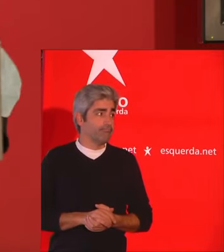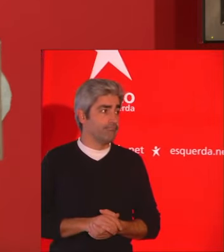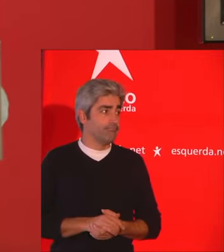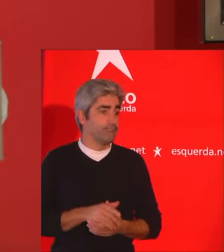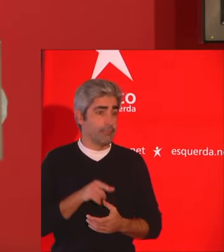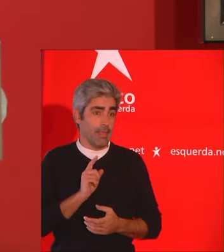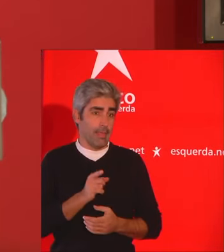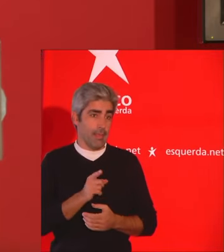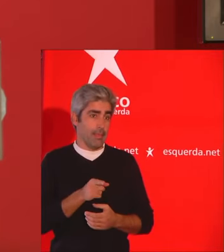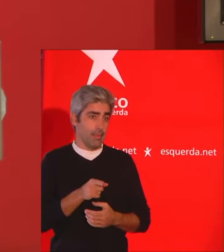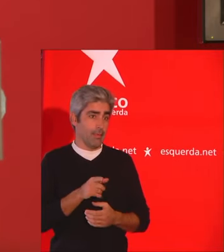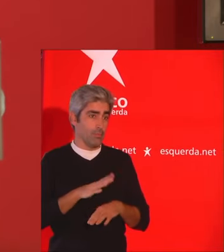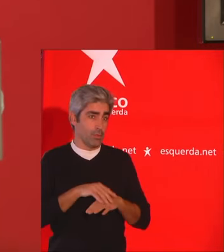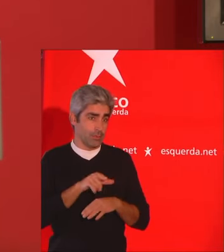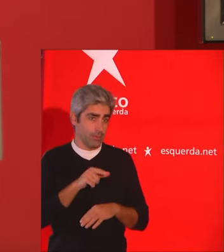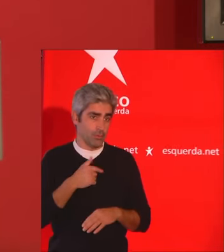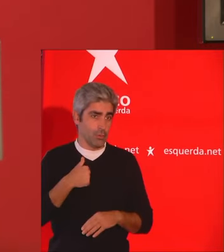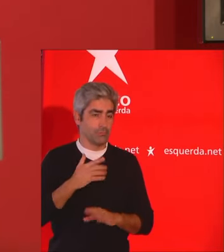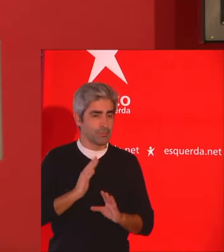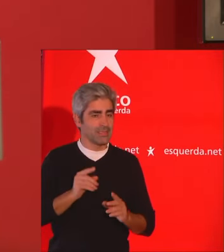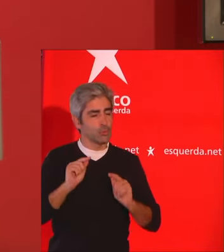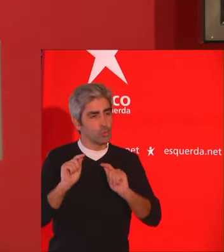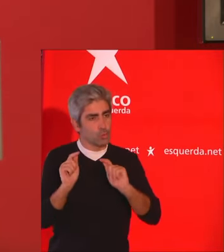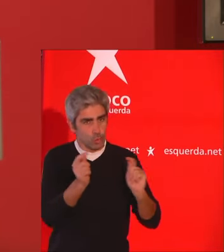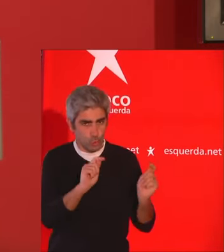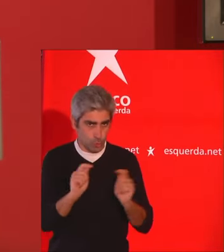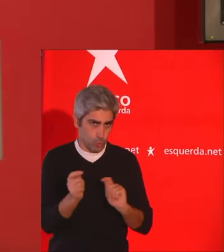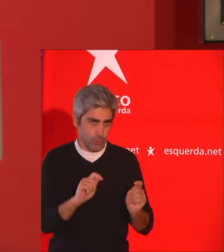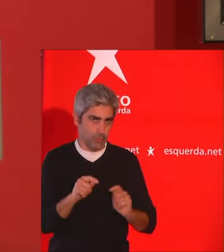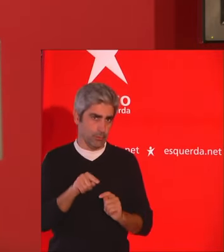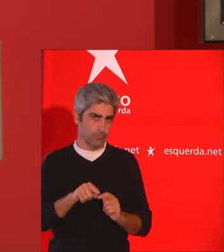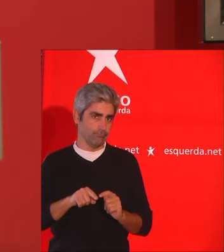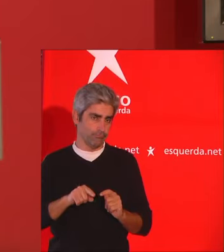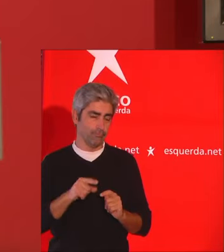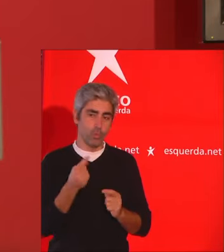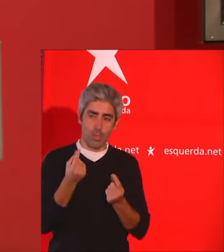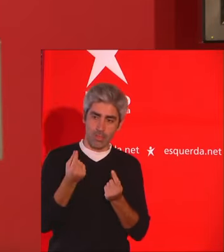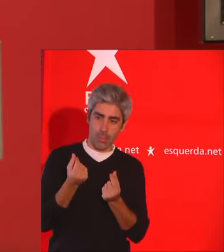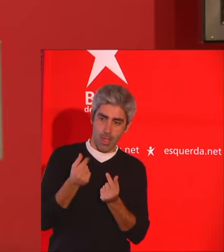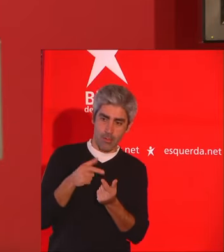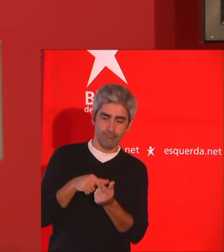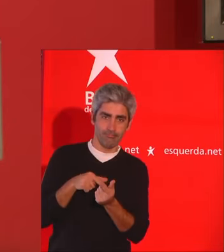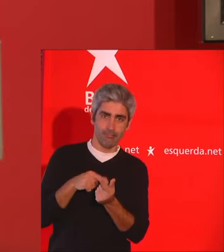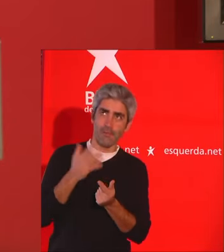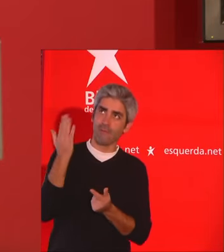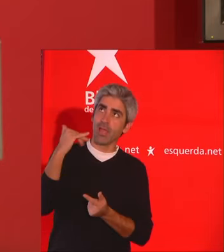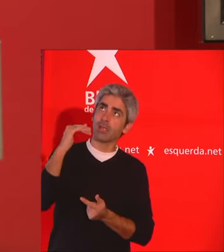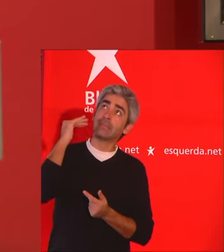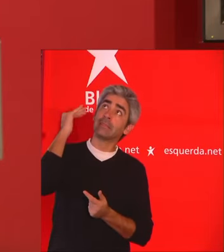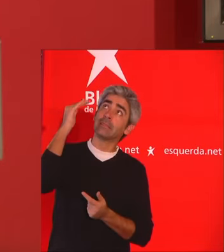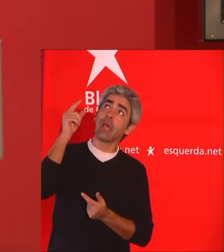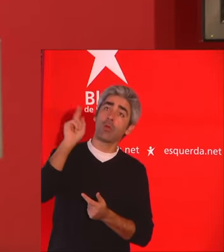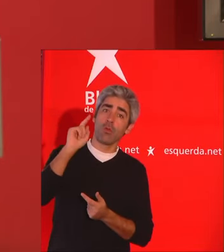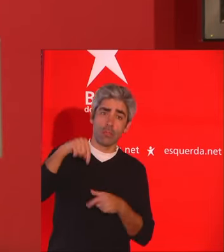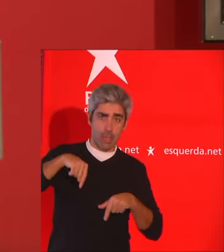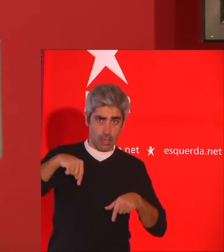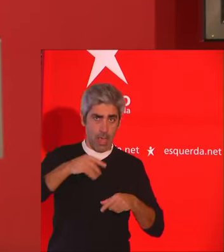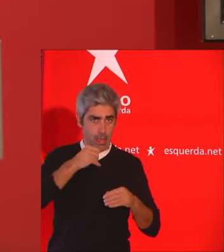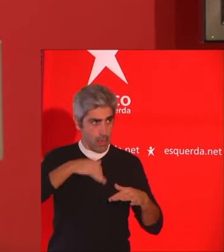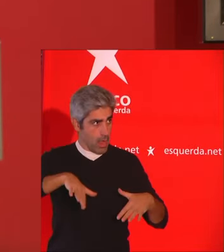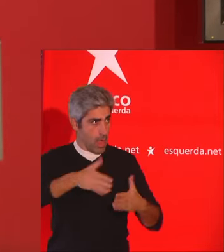é justamente por isso que nós temos que discutir que o dinheiro, de facto, não cai do céu, está cá, na